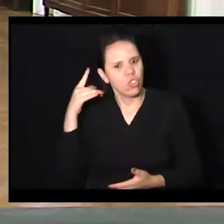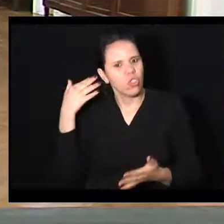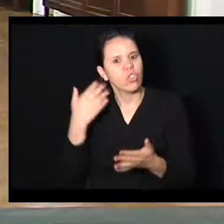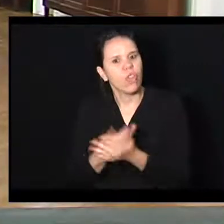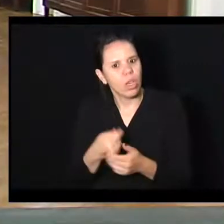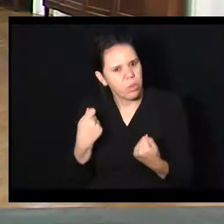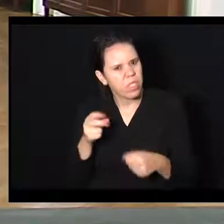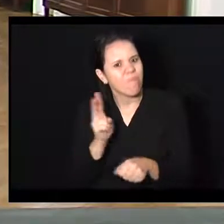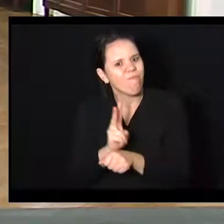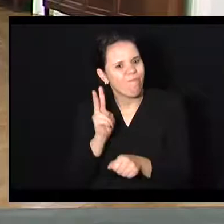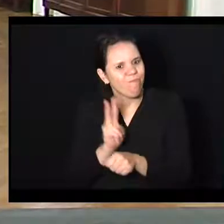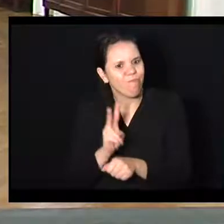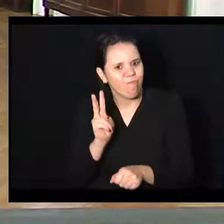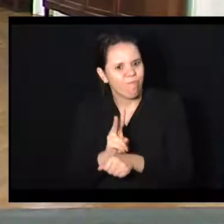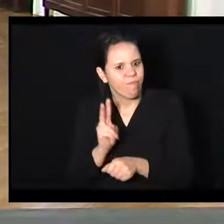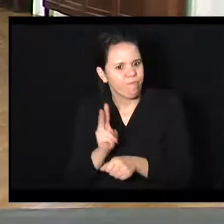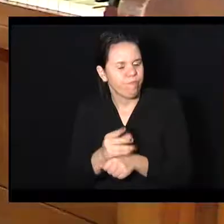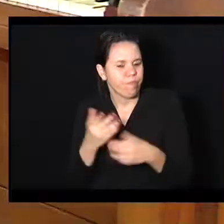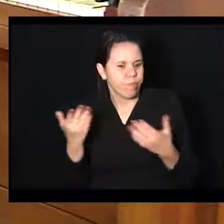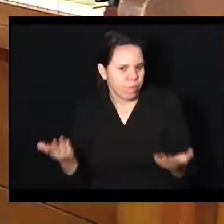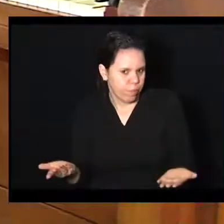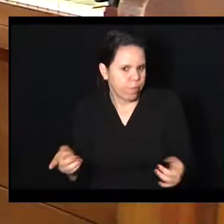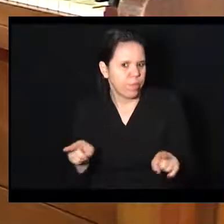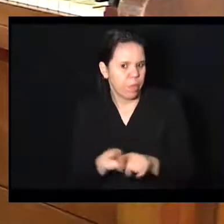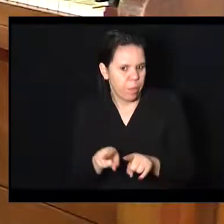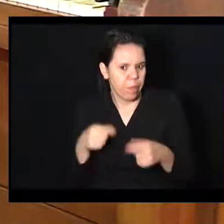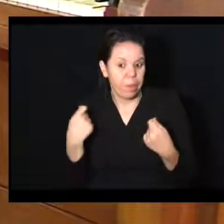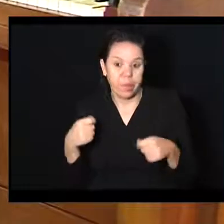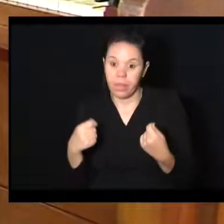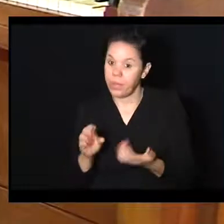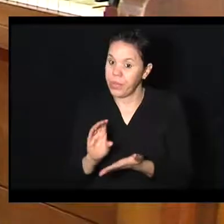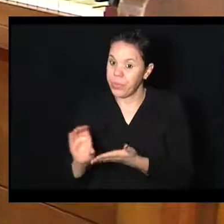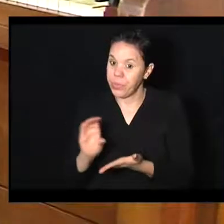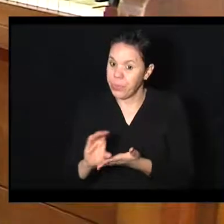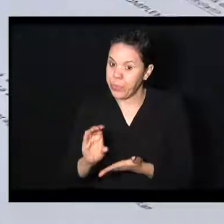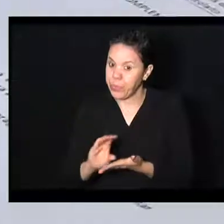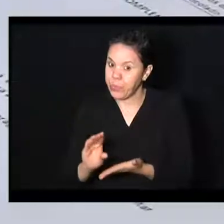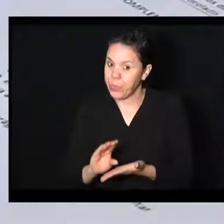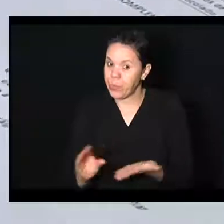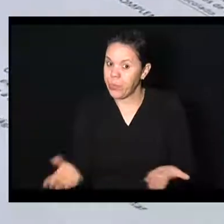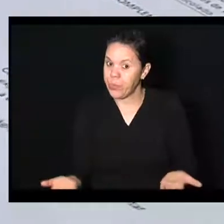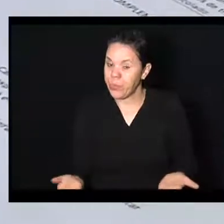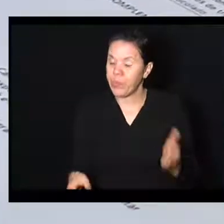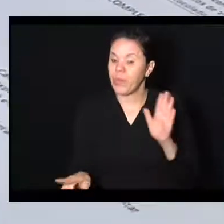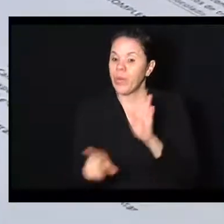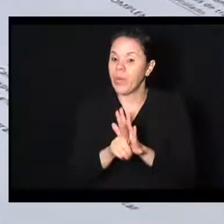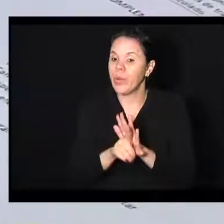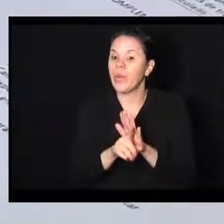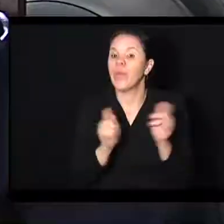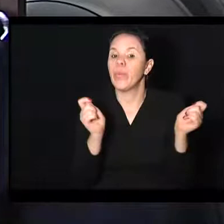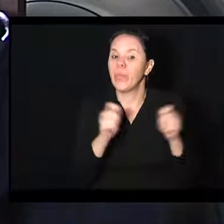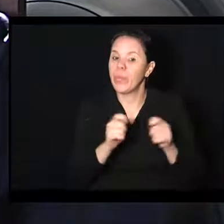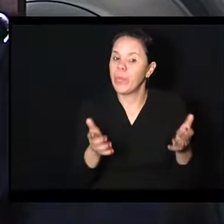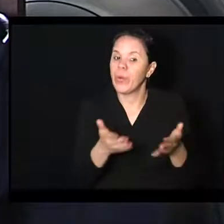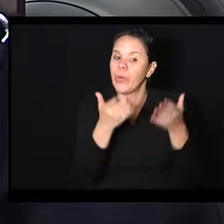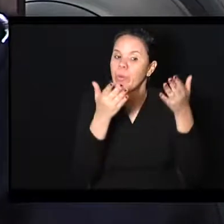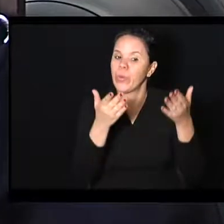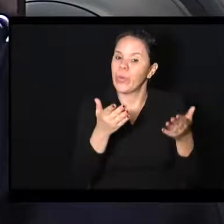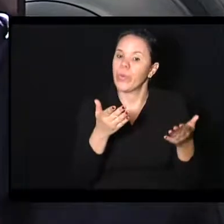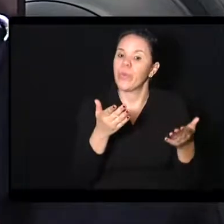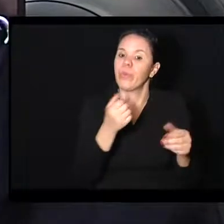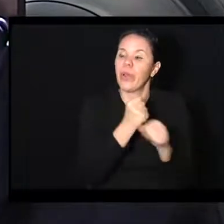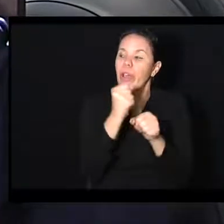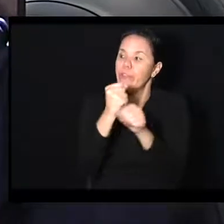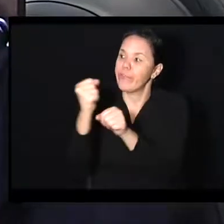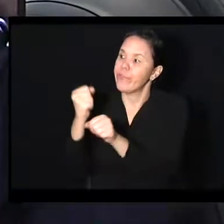ser preservada e para isso também é necessário dinheiro. E é aí que entra a lei de potencial construtivo. O que